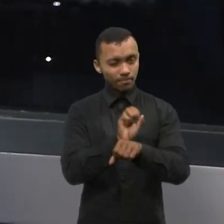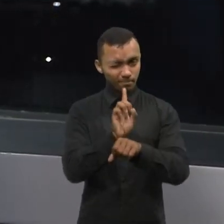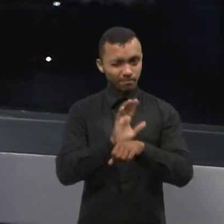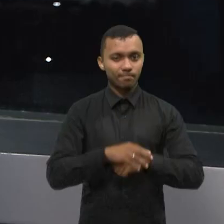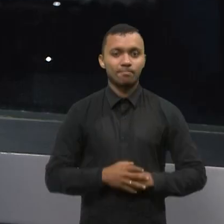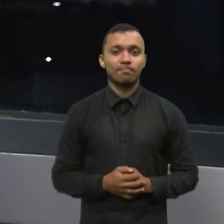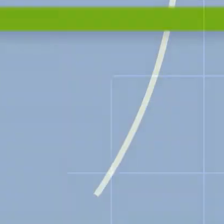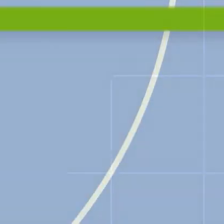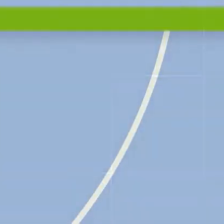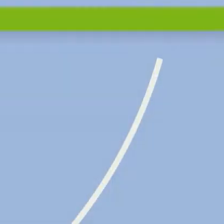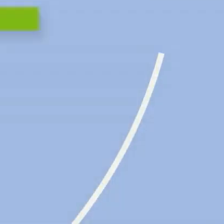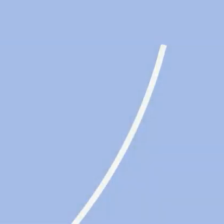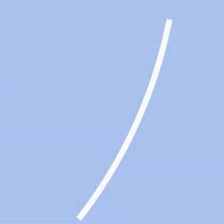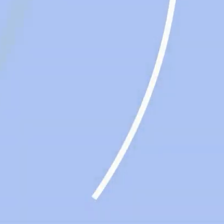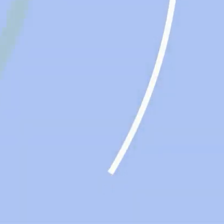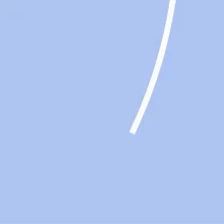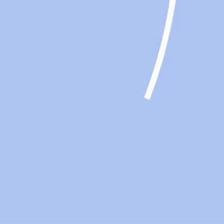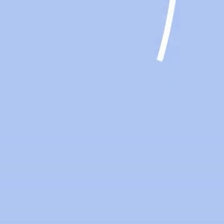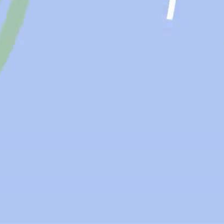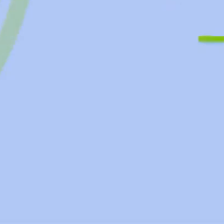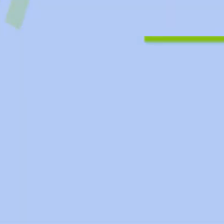minuto.